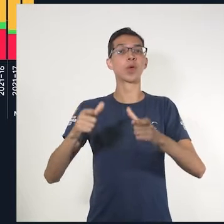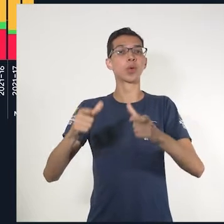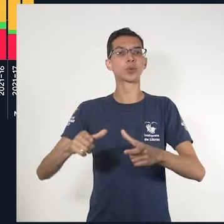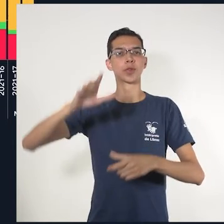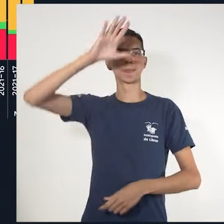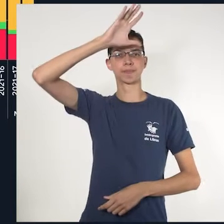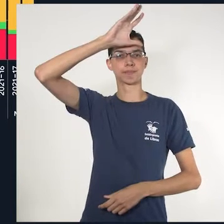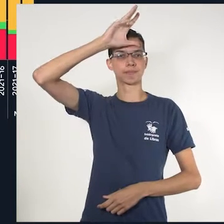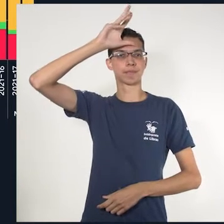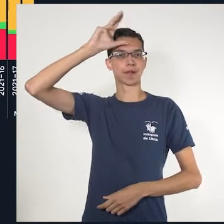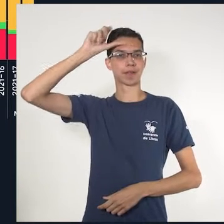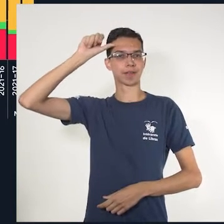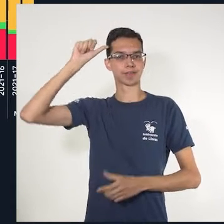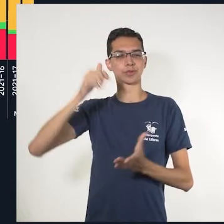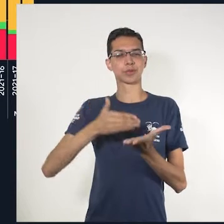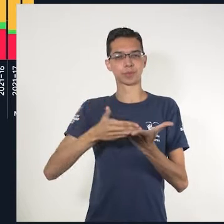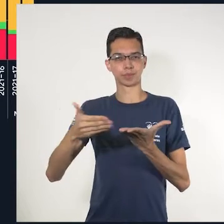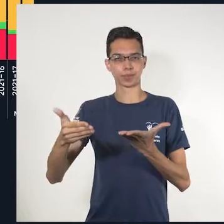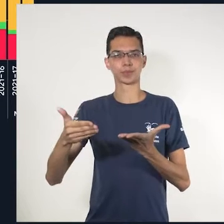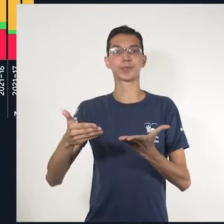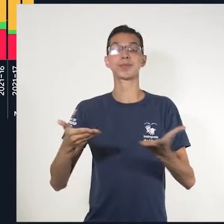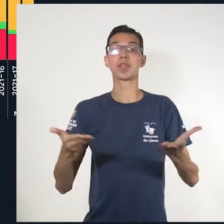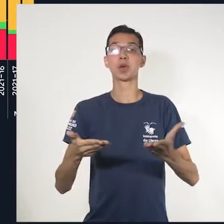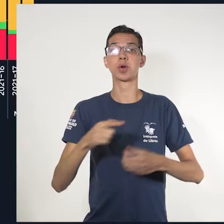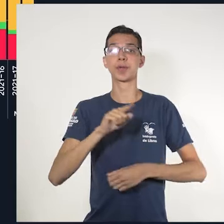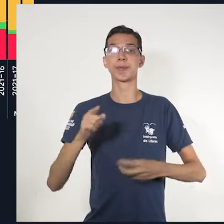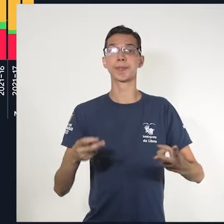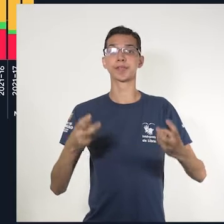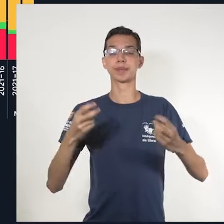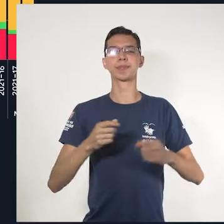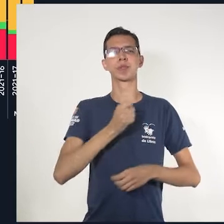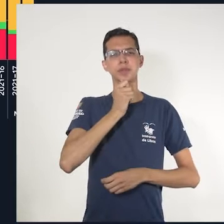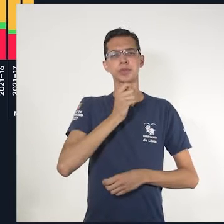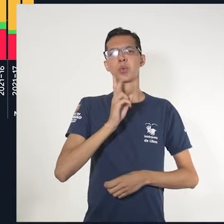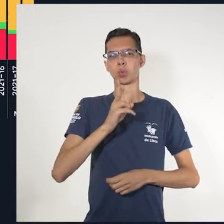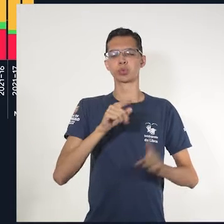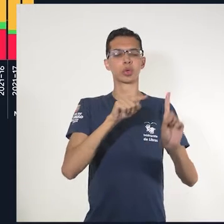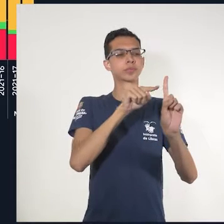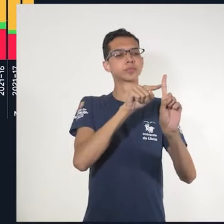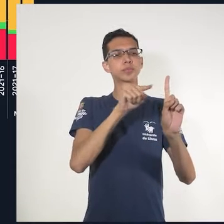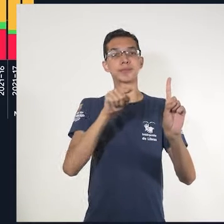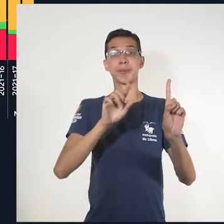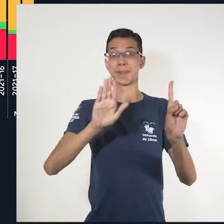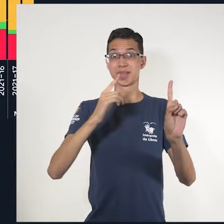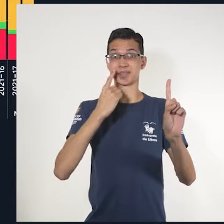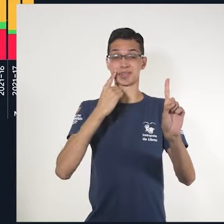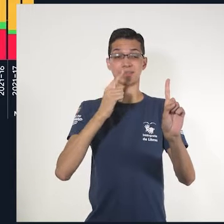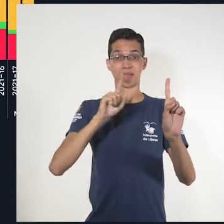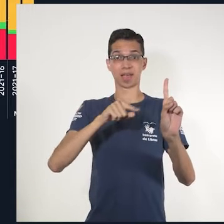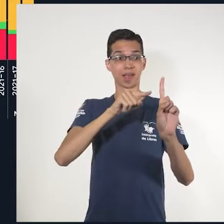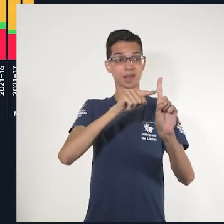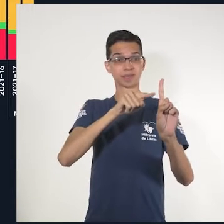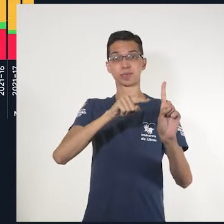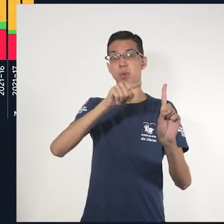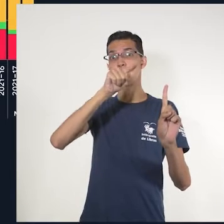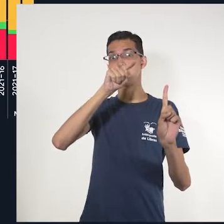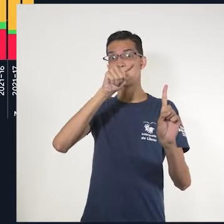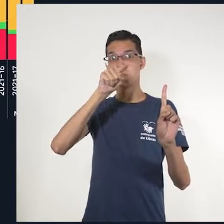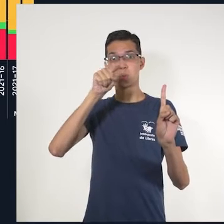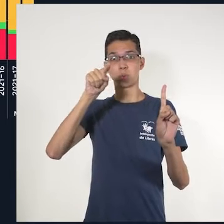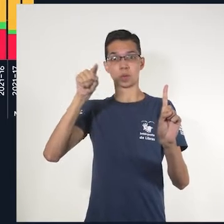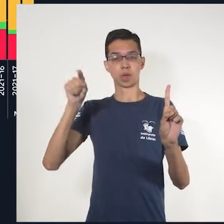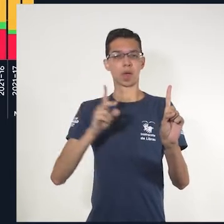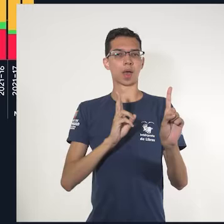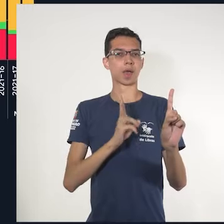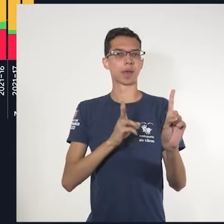nós temos uma estabilidade, mas ainda uma estabilidade num patamar muito alto, o que